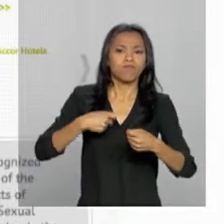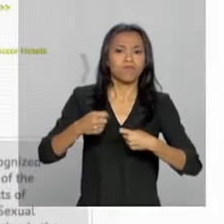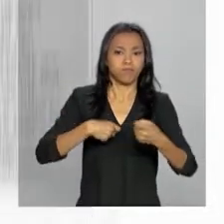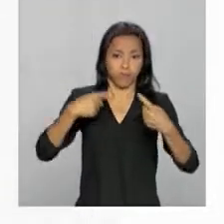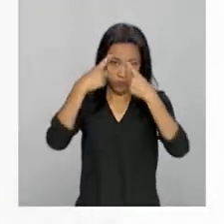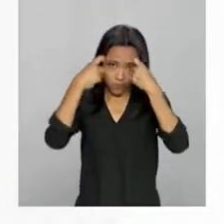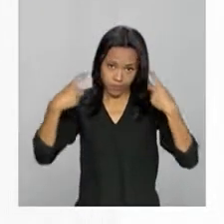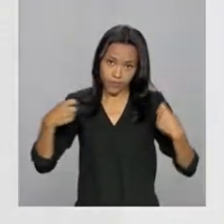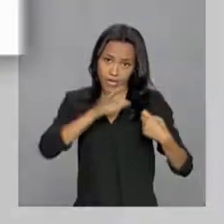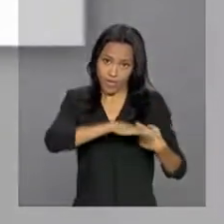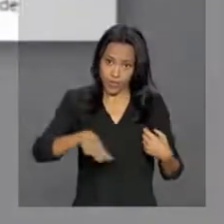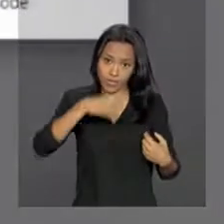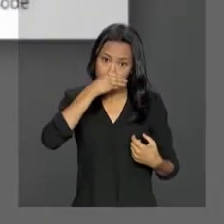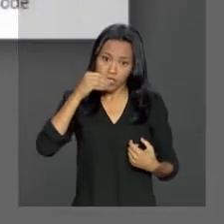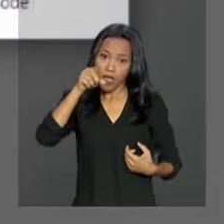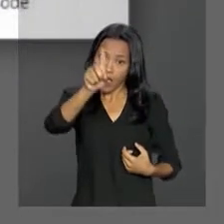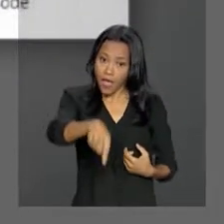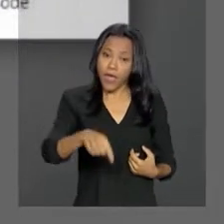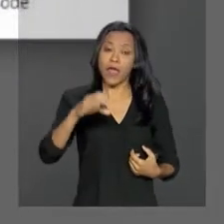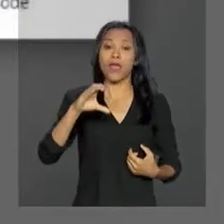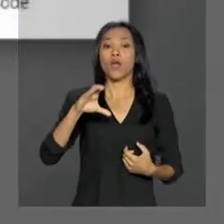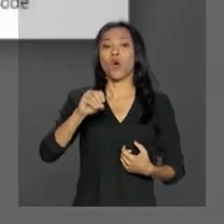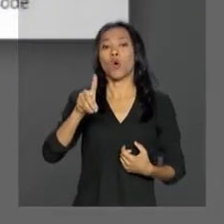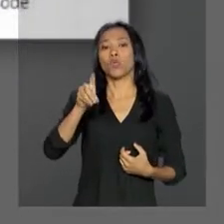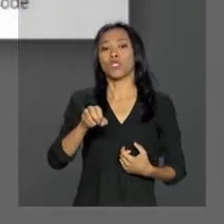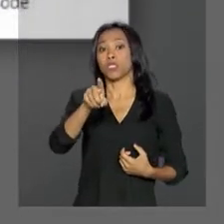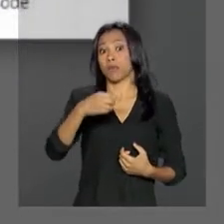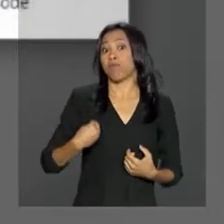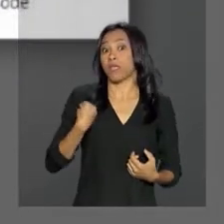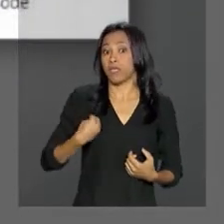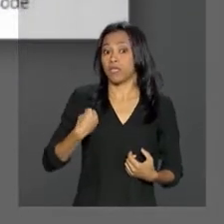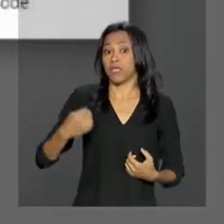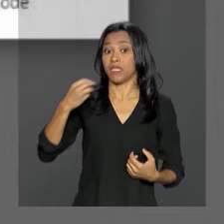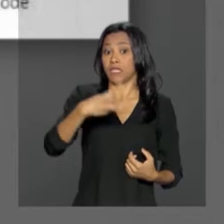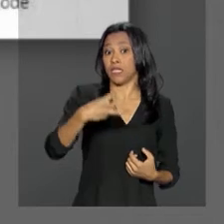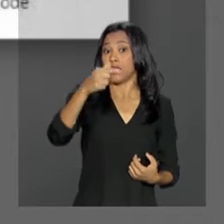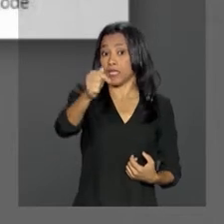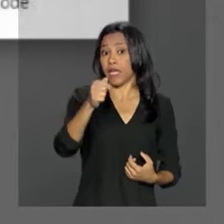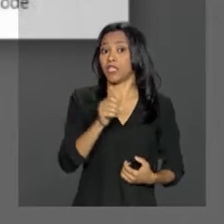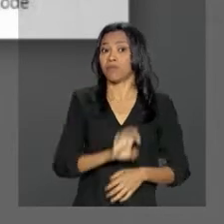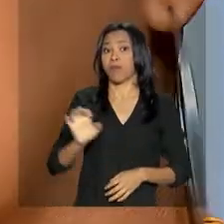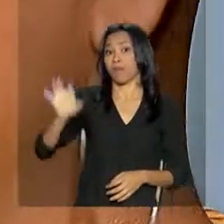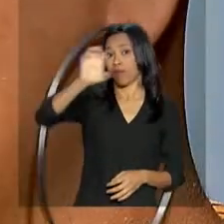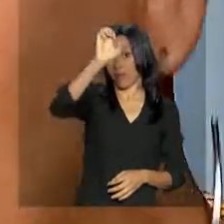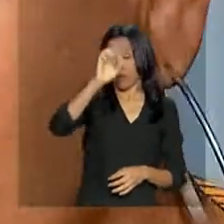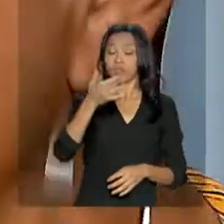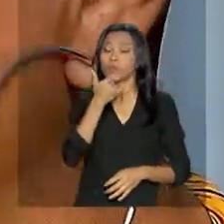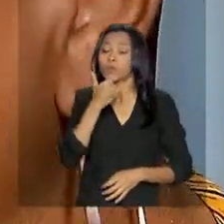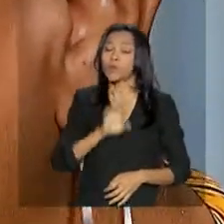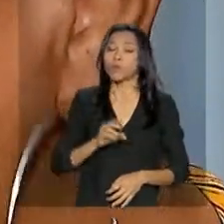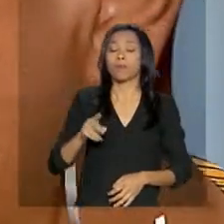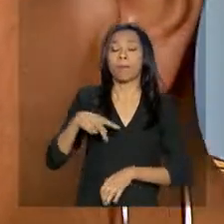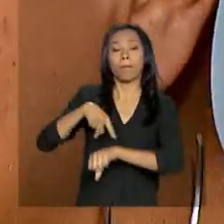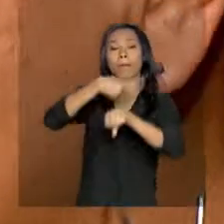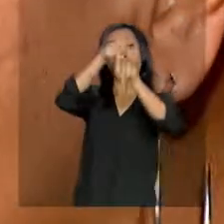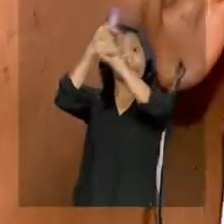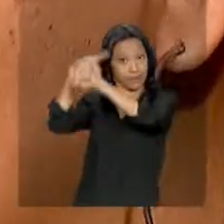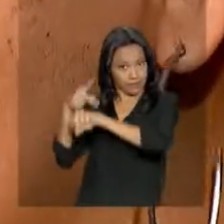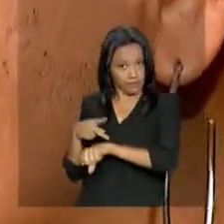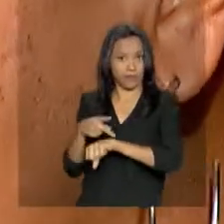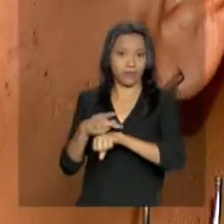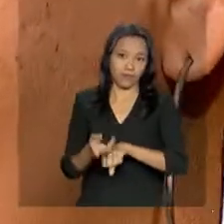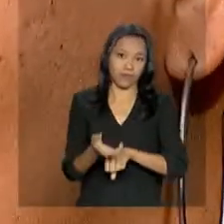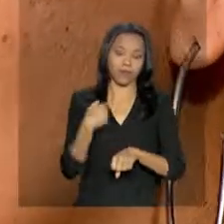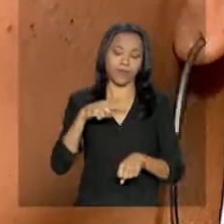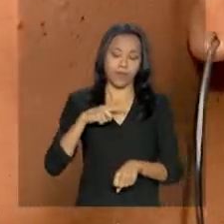Code, presente em 87 países e agora apresentado ao governo brasileiro. Segundo a representante do Código no Brasil,